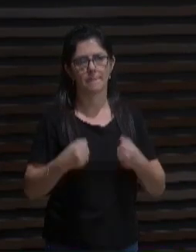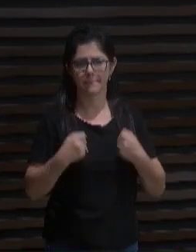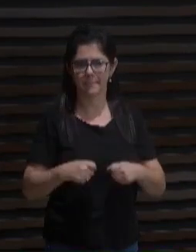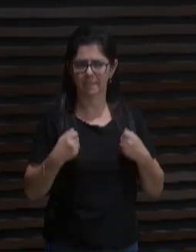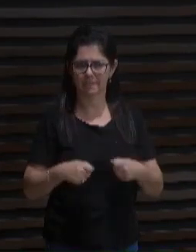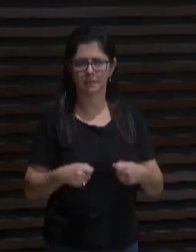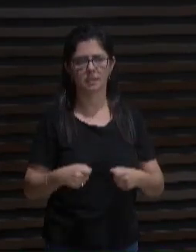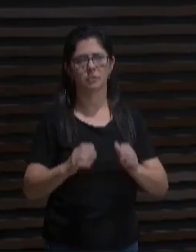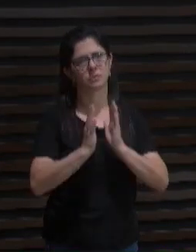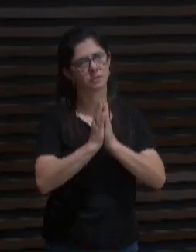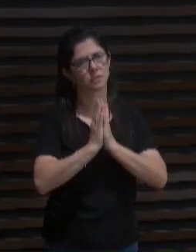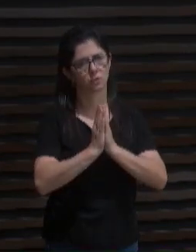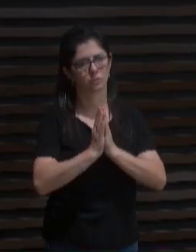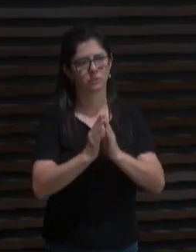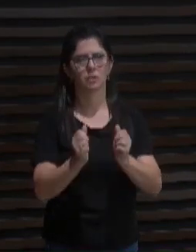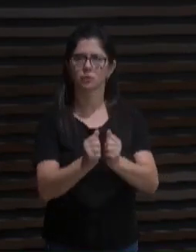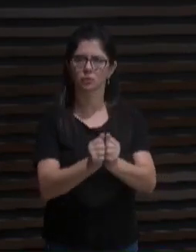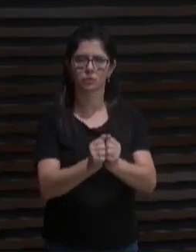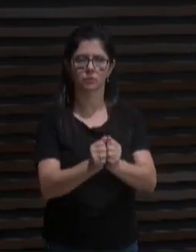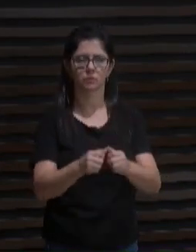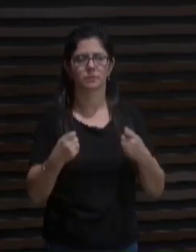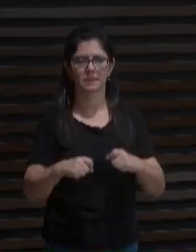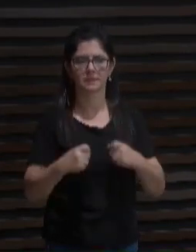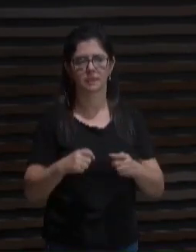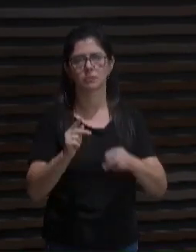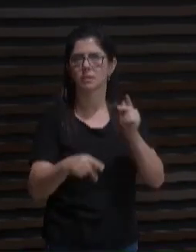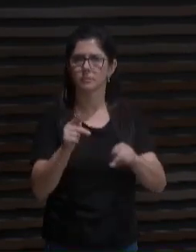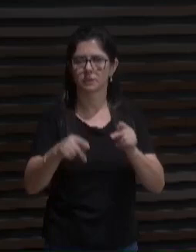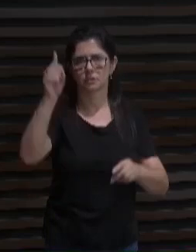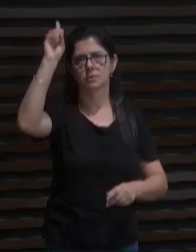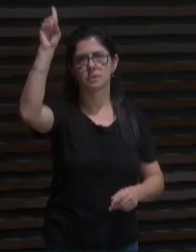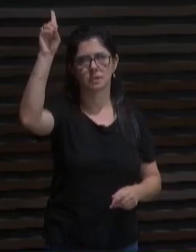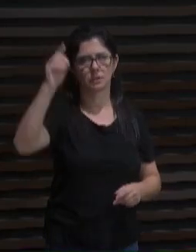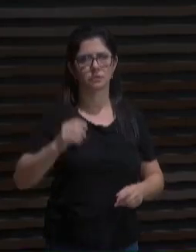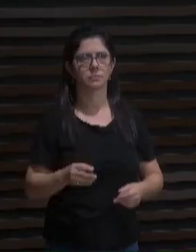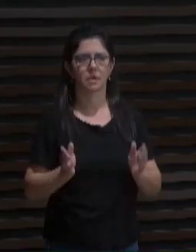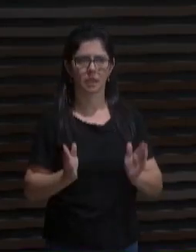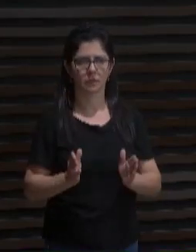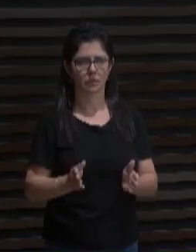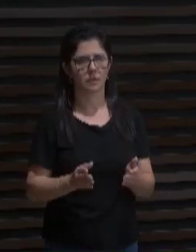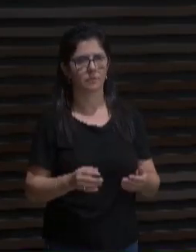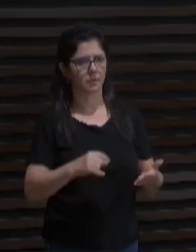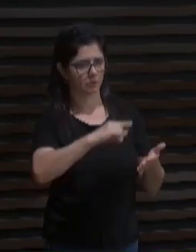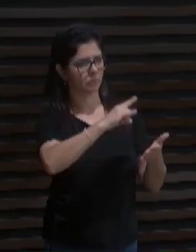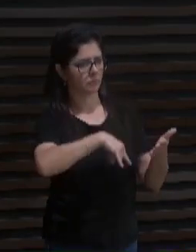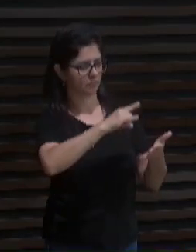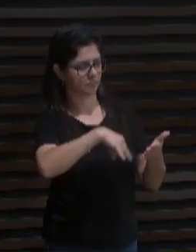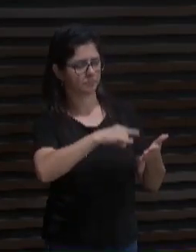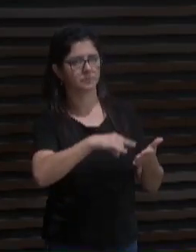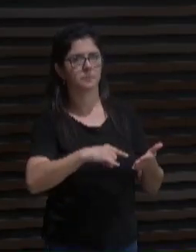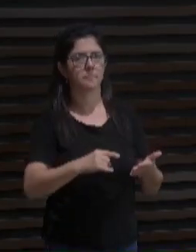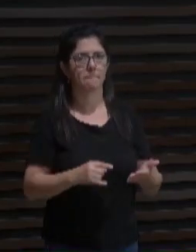É necessidade do povo de Deus. Então agora você pega o seu boletim.